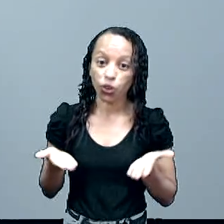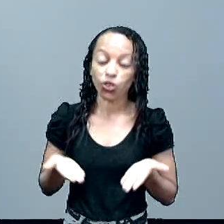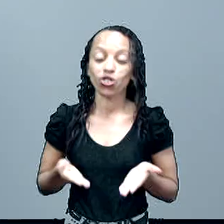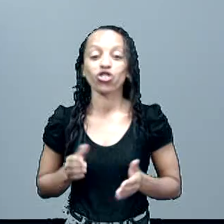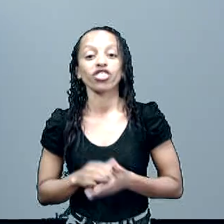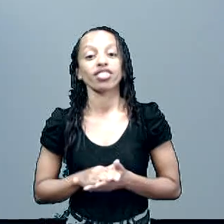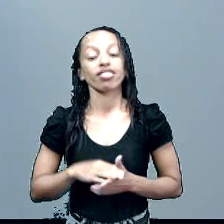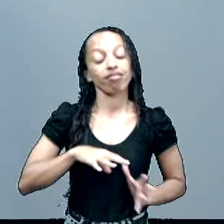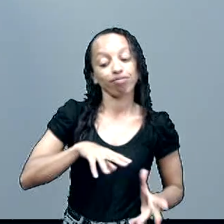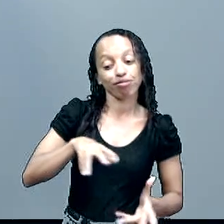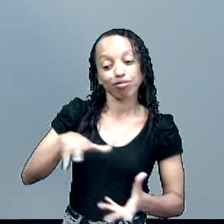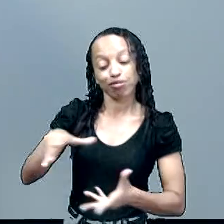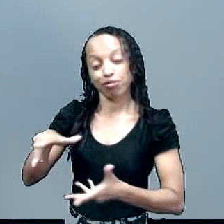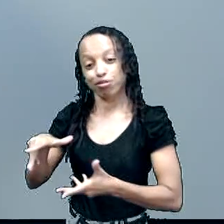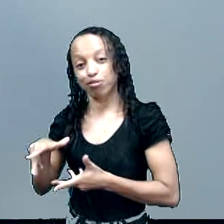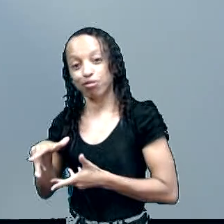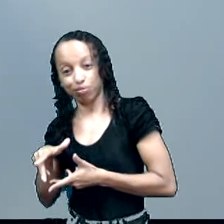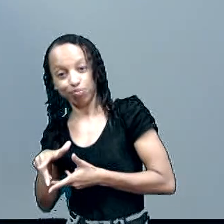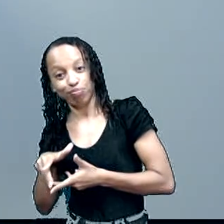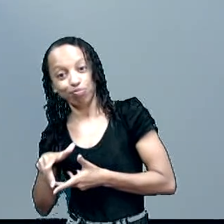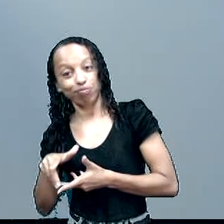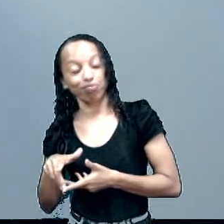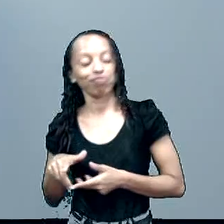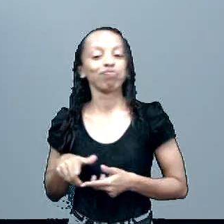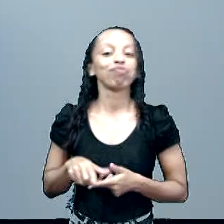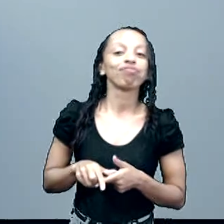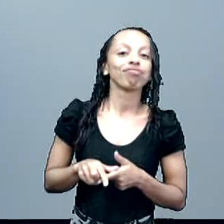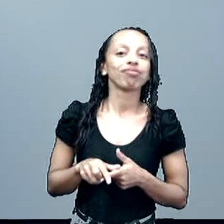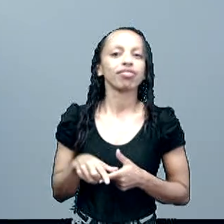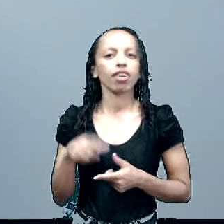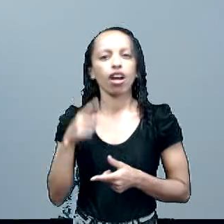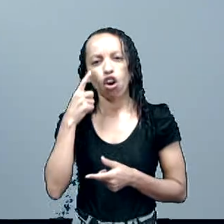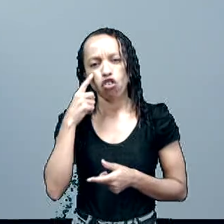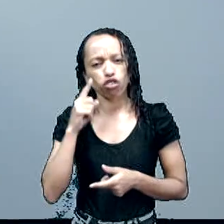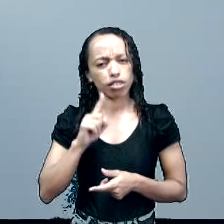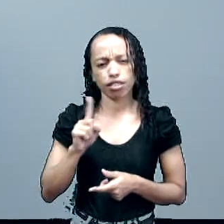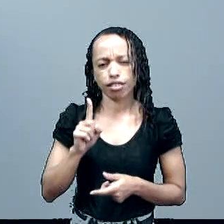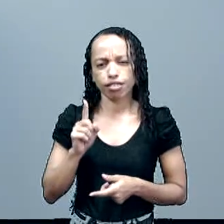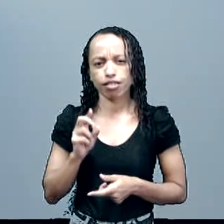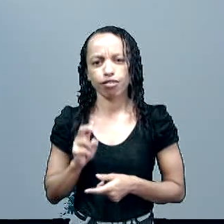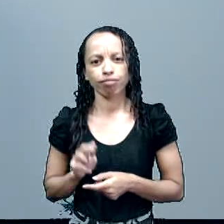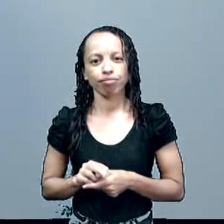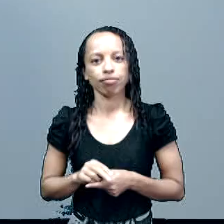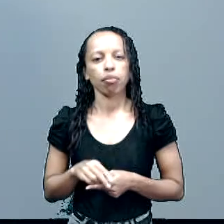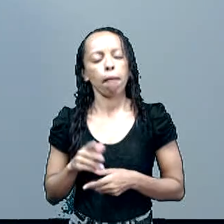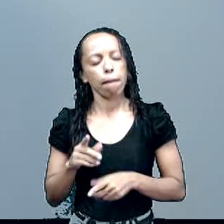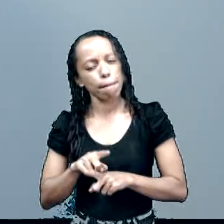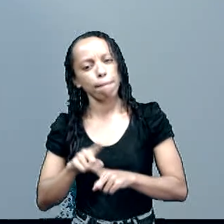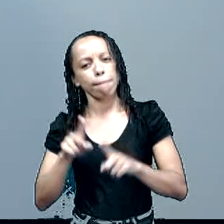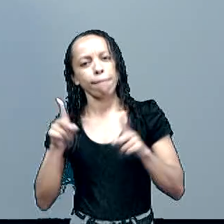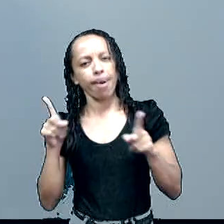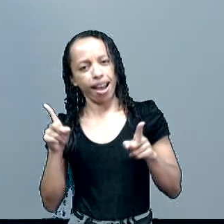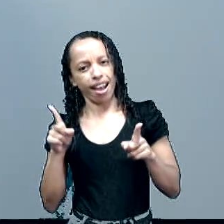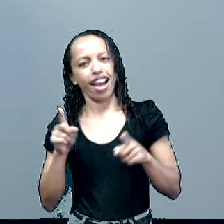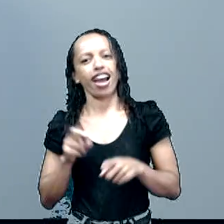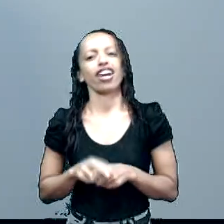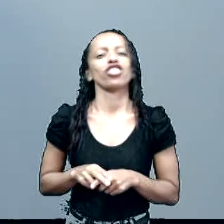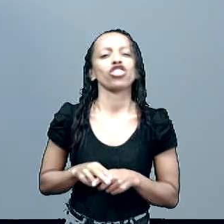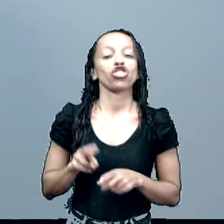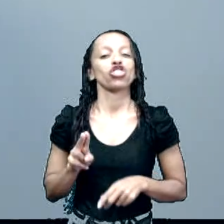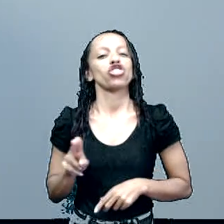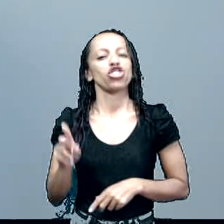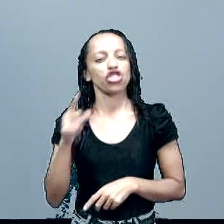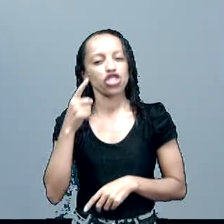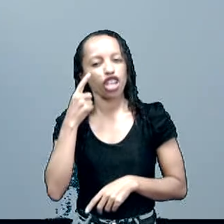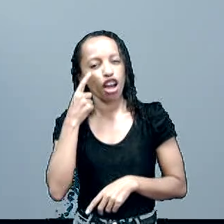no seu mundo digital talvez você nunca tinha visto uma bússola Mas você já ouviu falar do GPS GPS